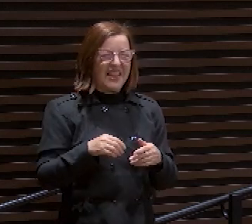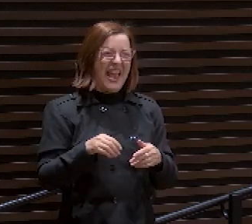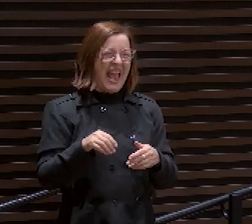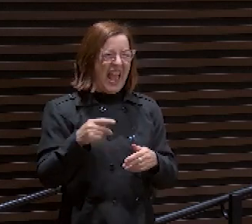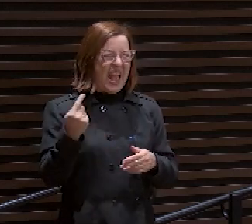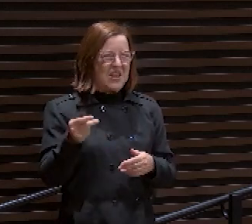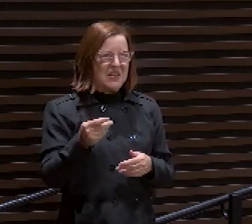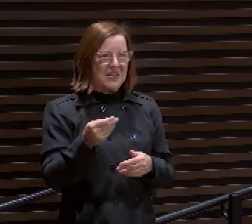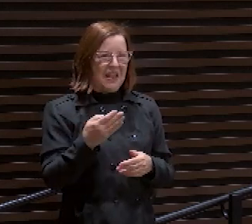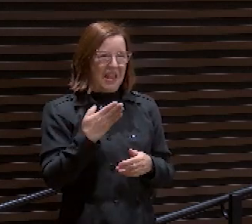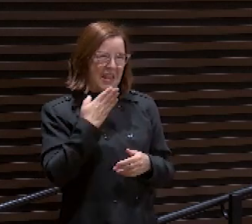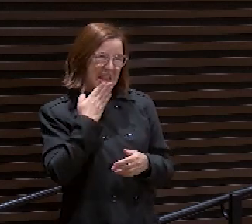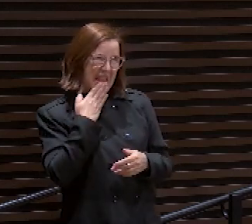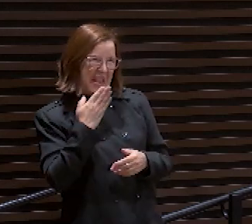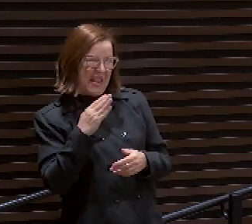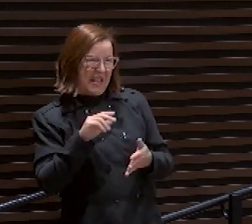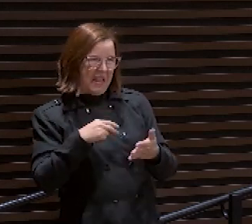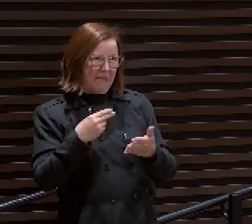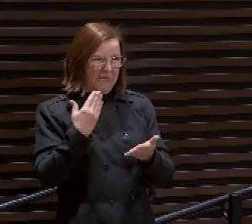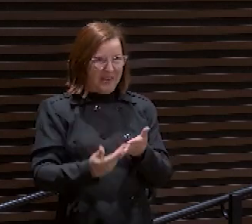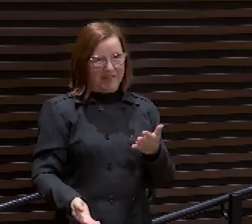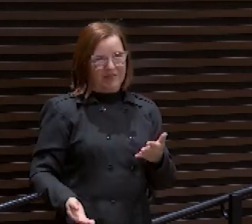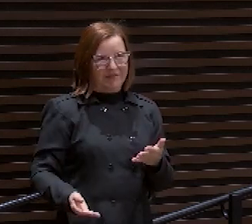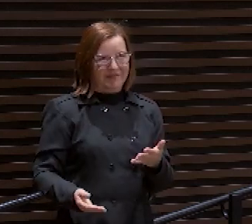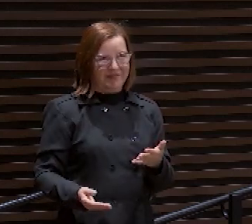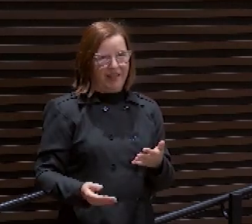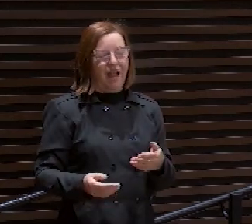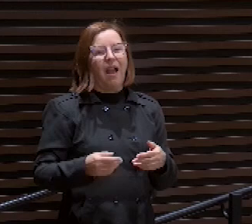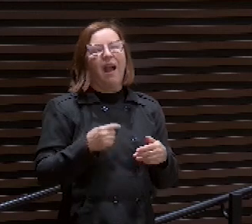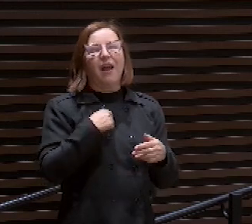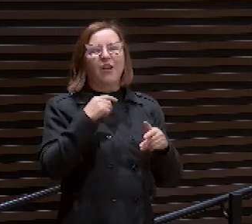Eu só mandei o versículo para ele, amado, amai os vossos inimigos.